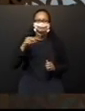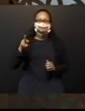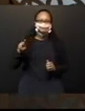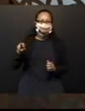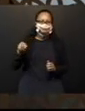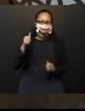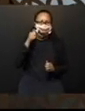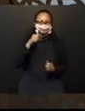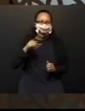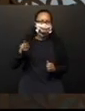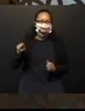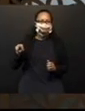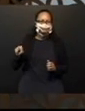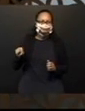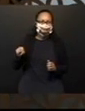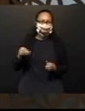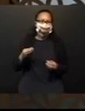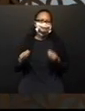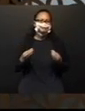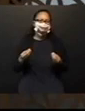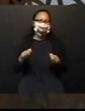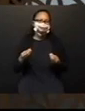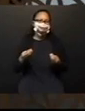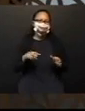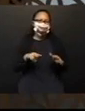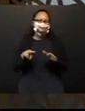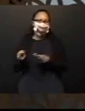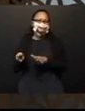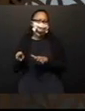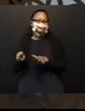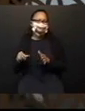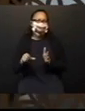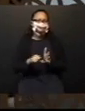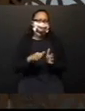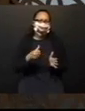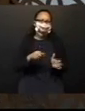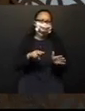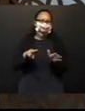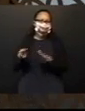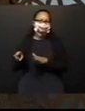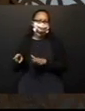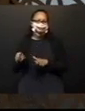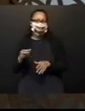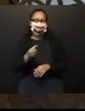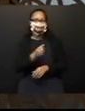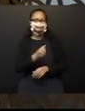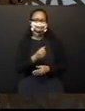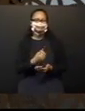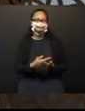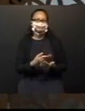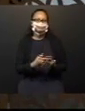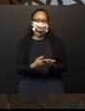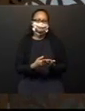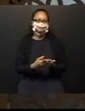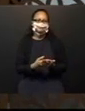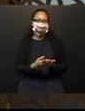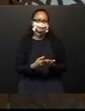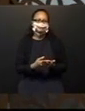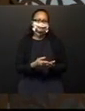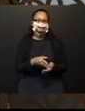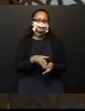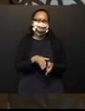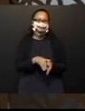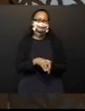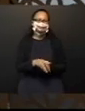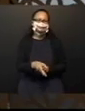passaram? Como foi a nossa primeira semana de aula? Todo mundo já está mais acostumado? Todo mundo já está com